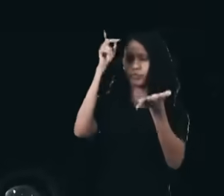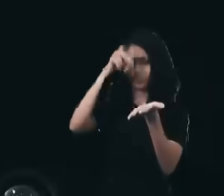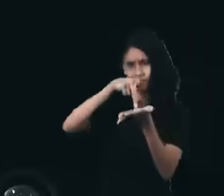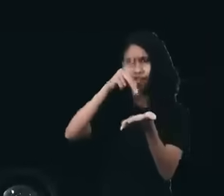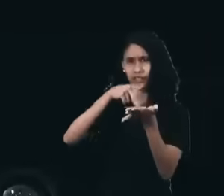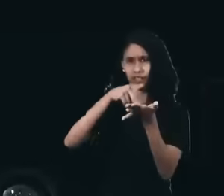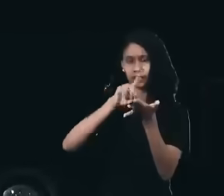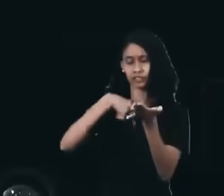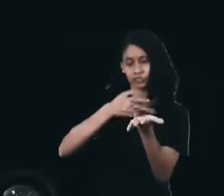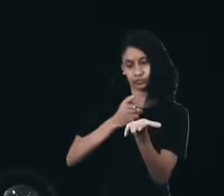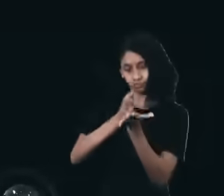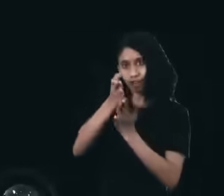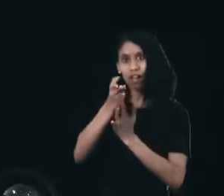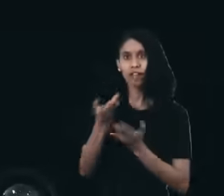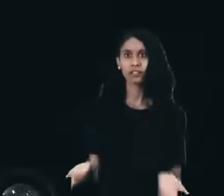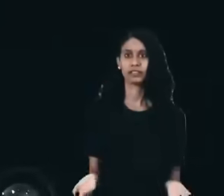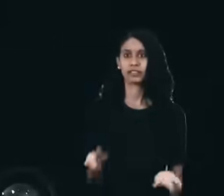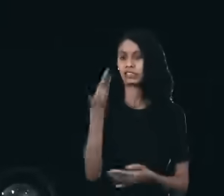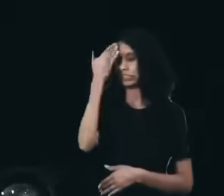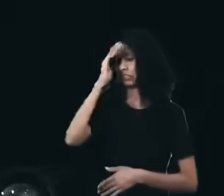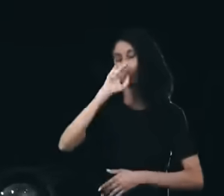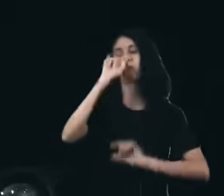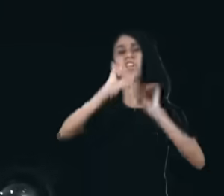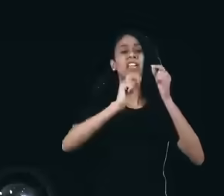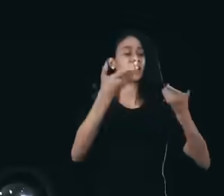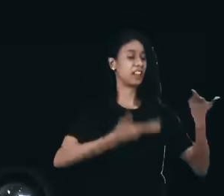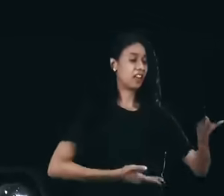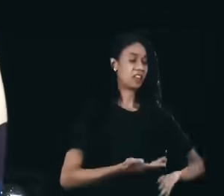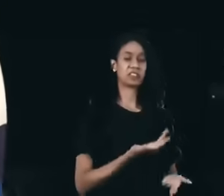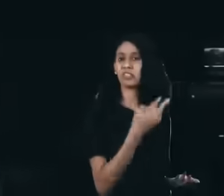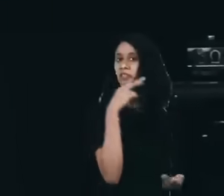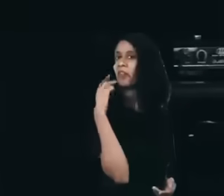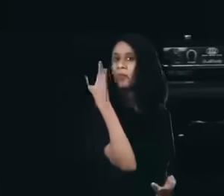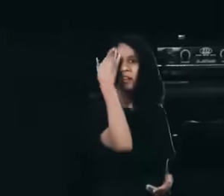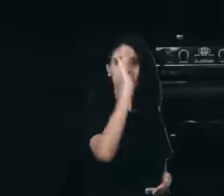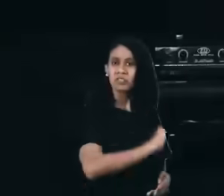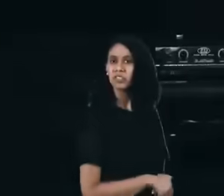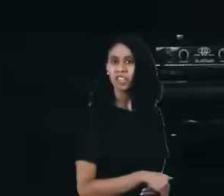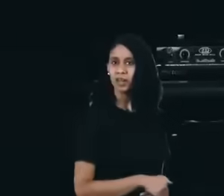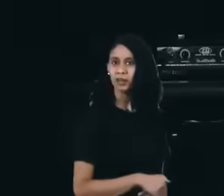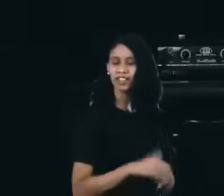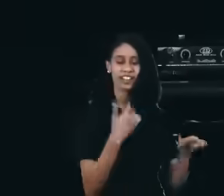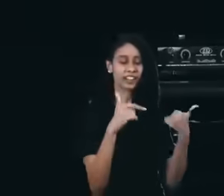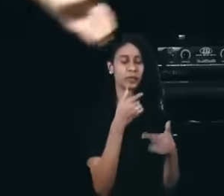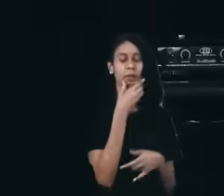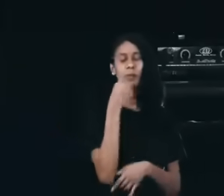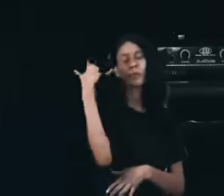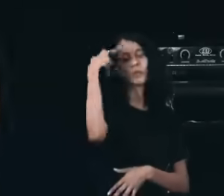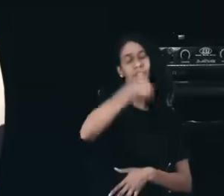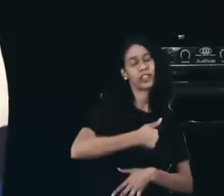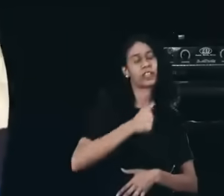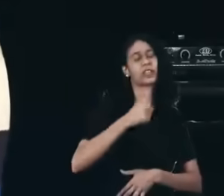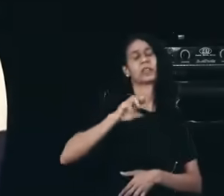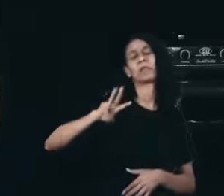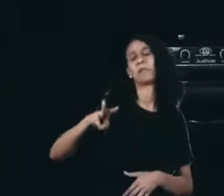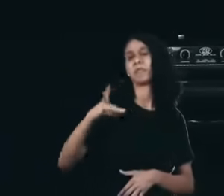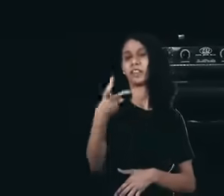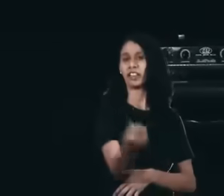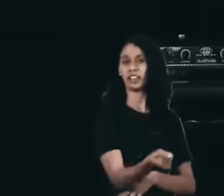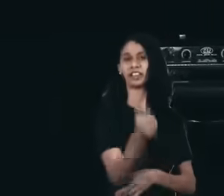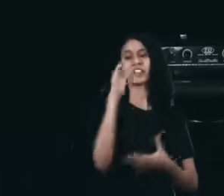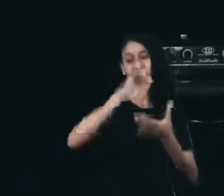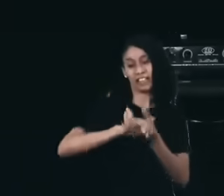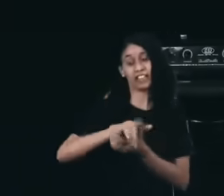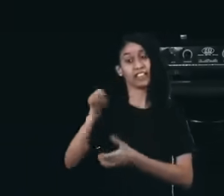sabia nem quem era Eliezer, sabia nem que Eliezer trabalhava pro camarada gato, lindo, maravilhoso, milionário que ia casar